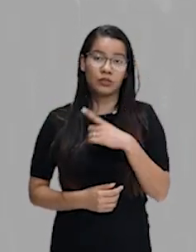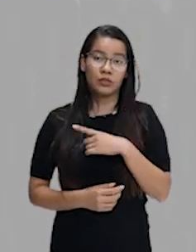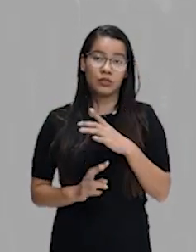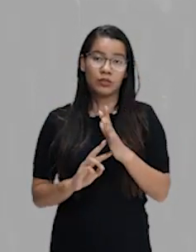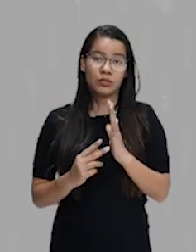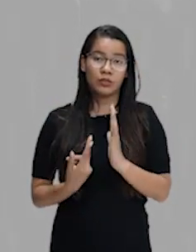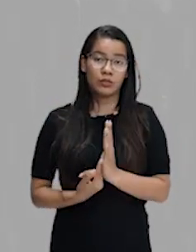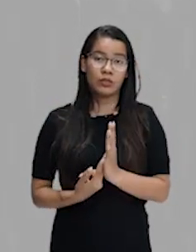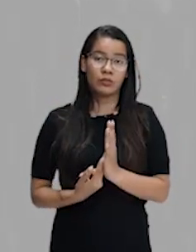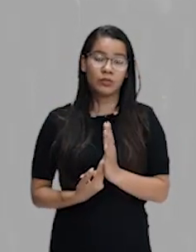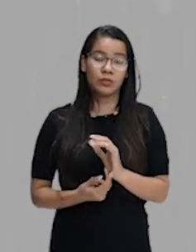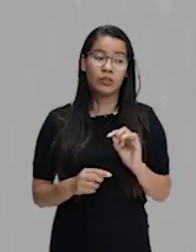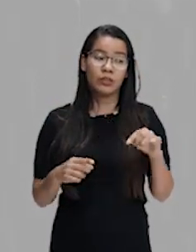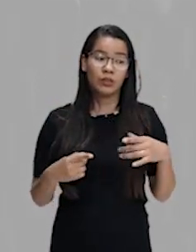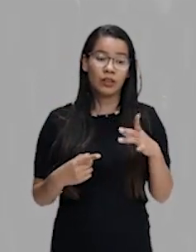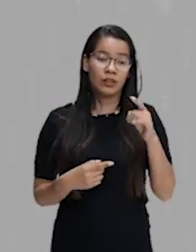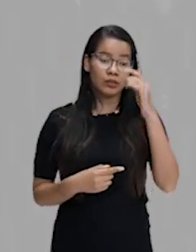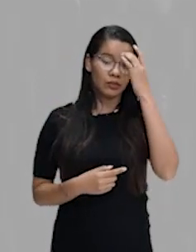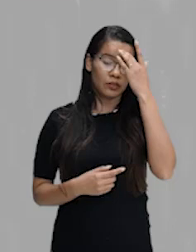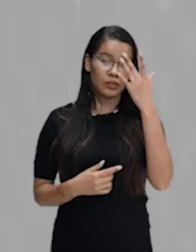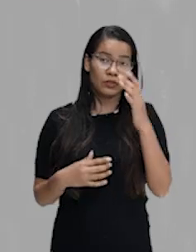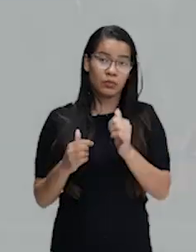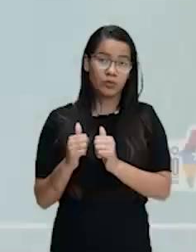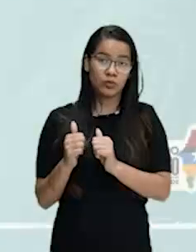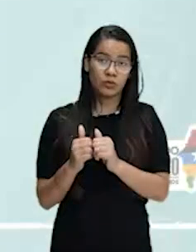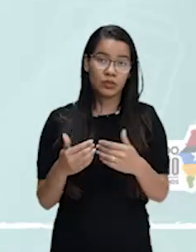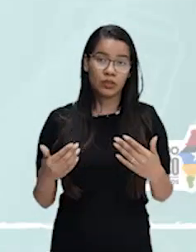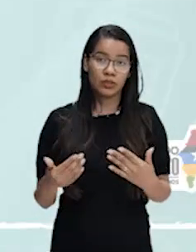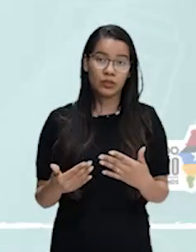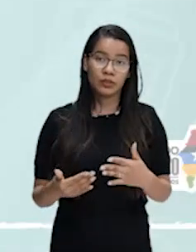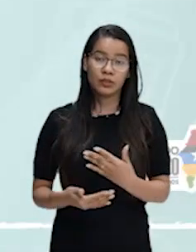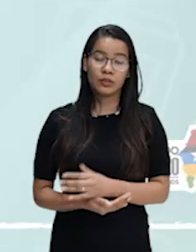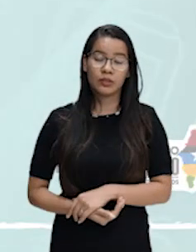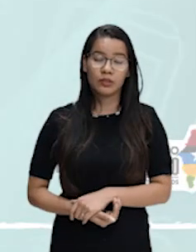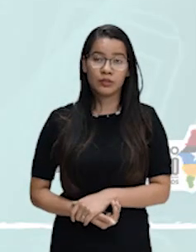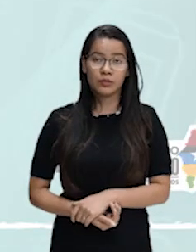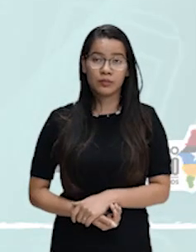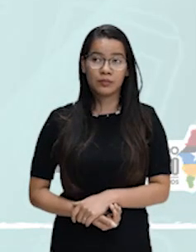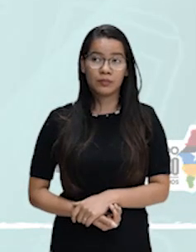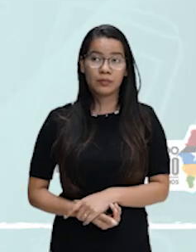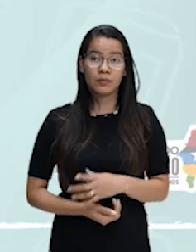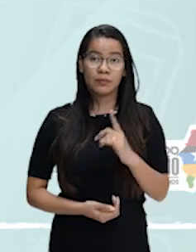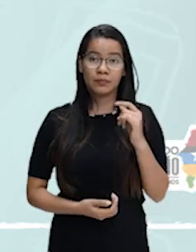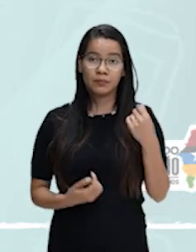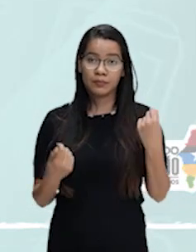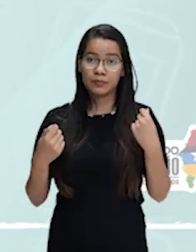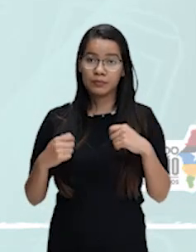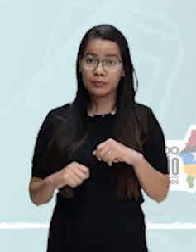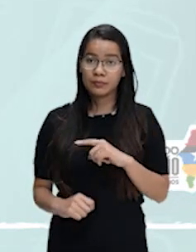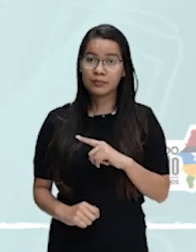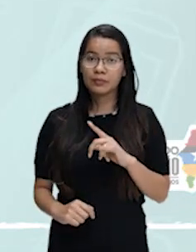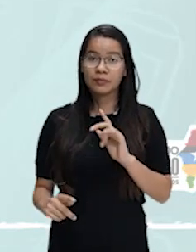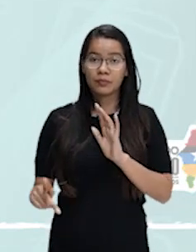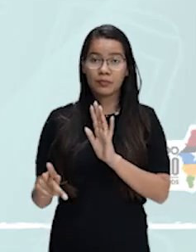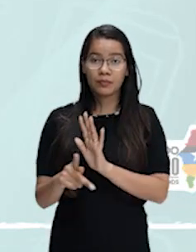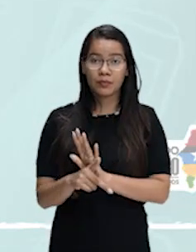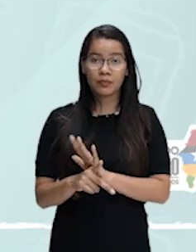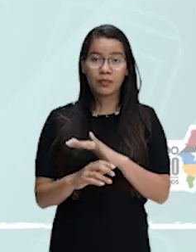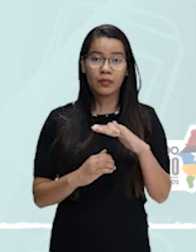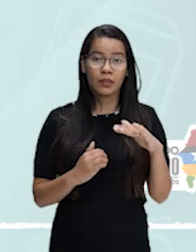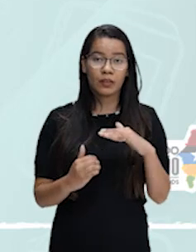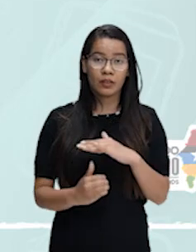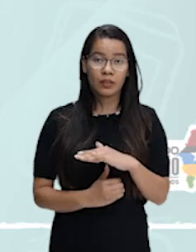deduzir? É fácil. Então vamos lá, vem junto comigo. Hoje em dia, é possível ter a sua própria empresa